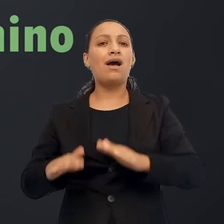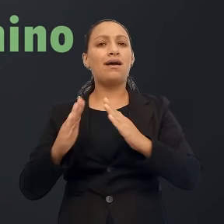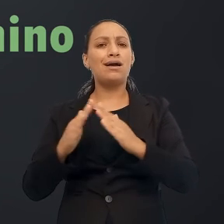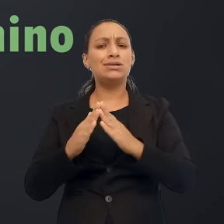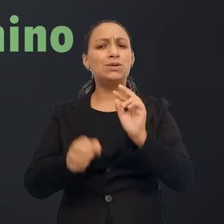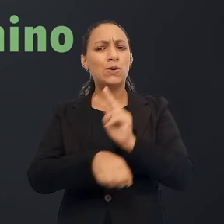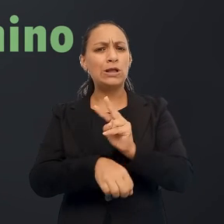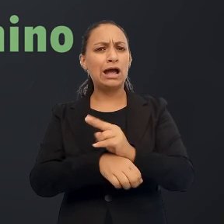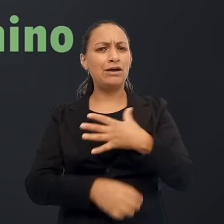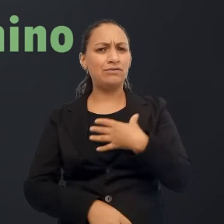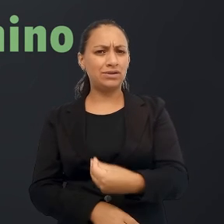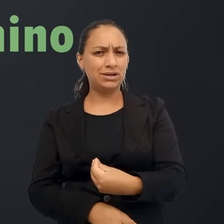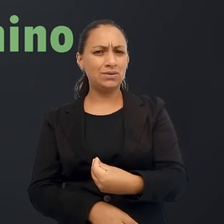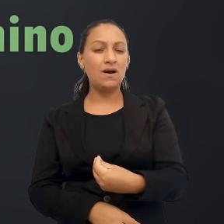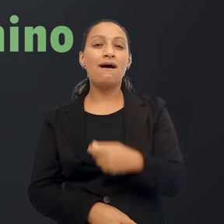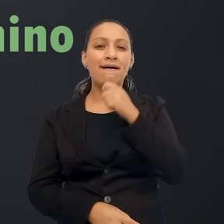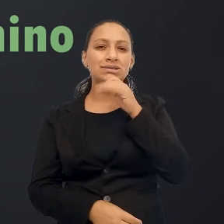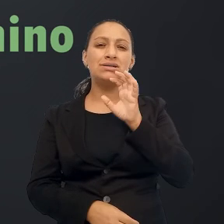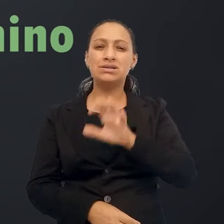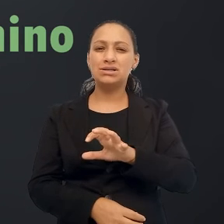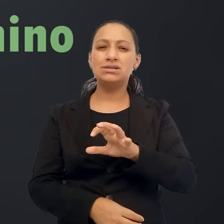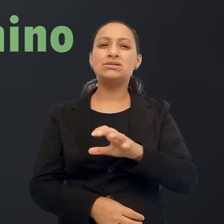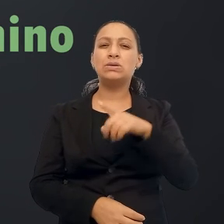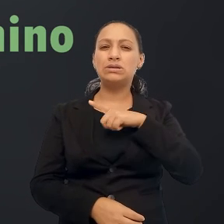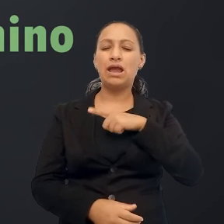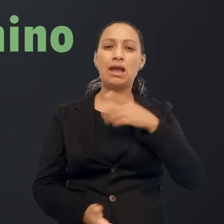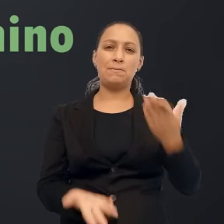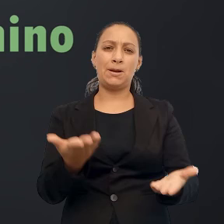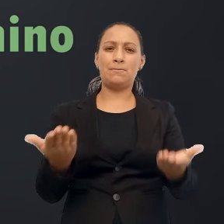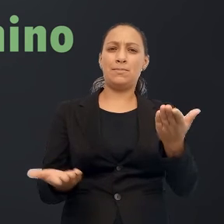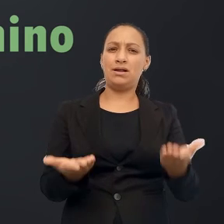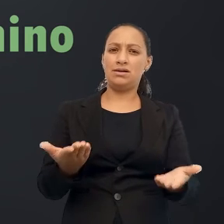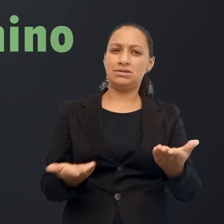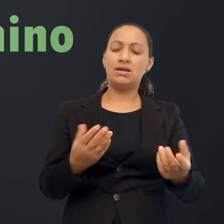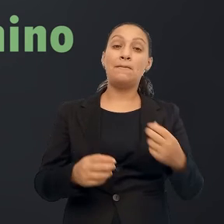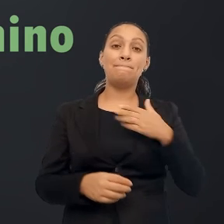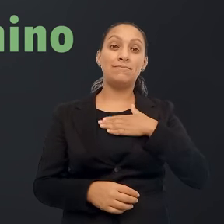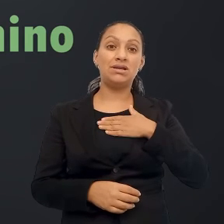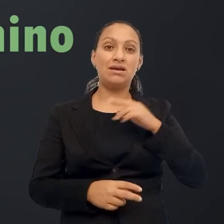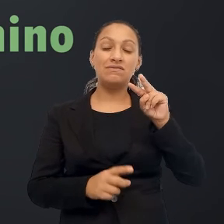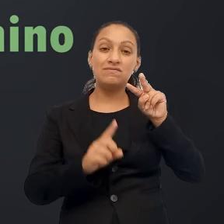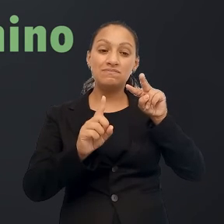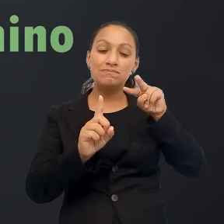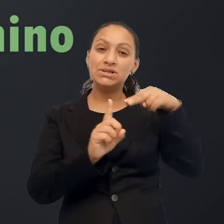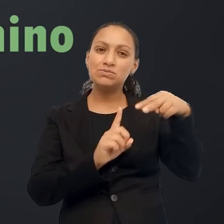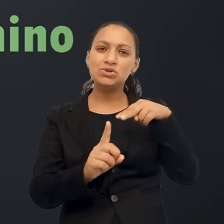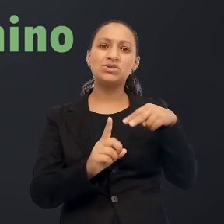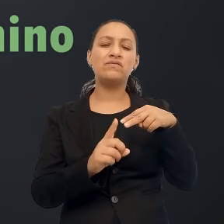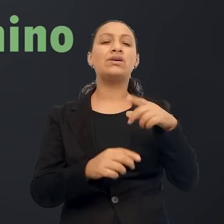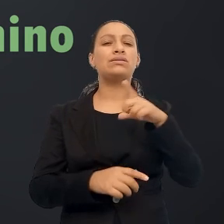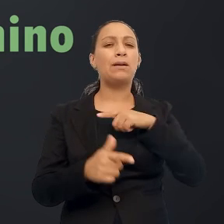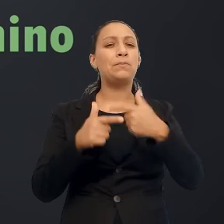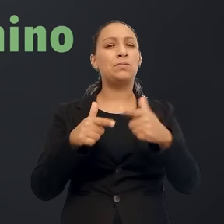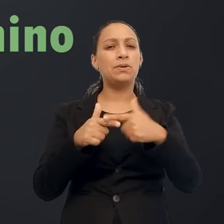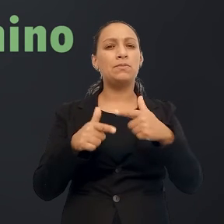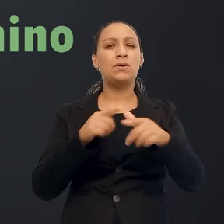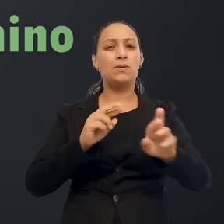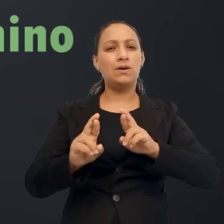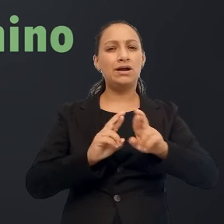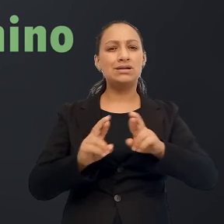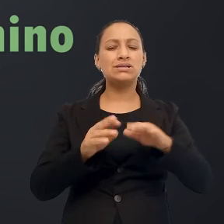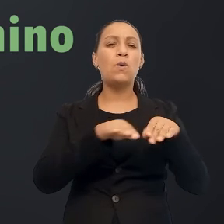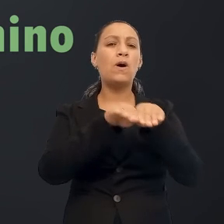de um filho, enquanto isso ainda estiver na balança, a meu ver, a gente ainda vai ter muitos problemas com relação